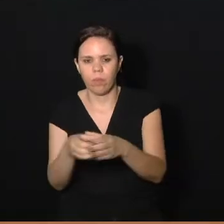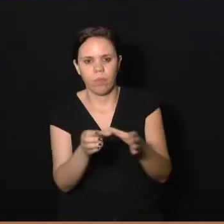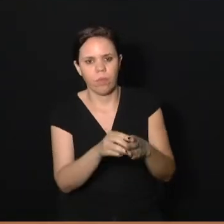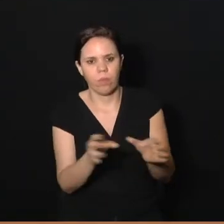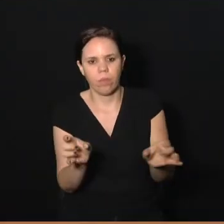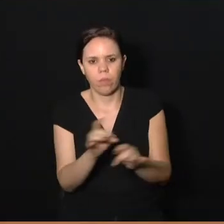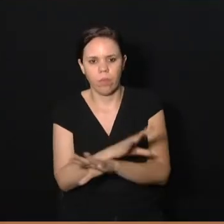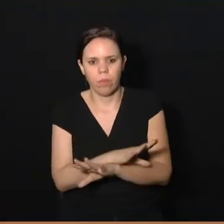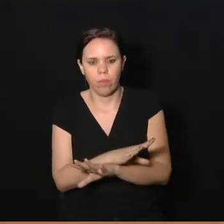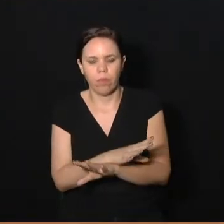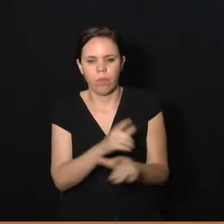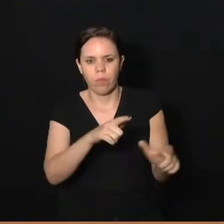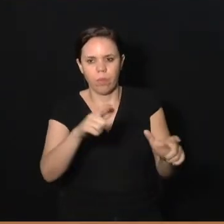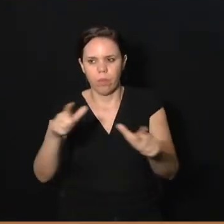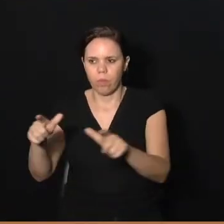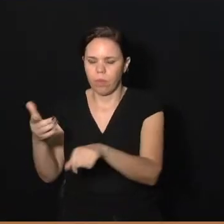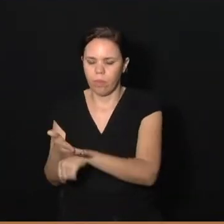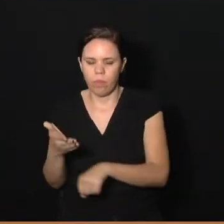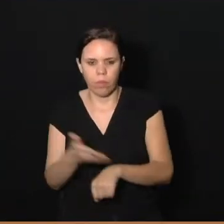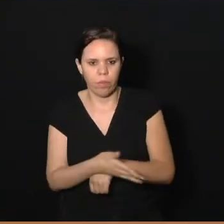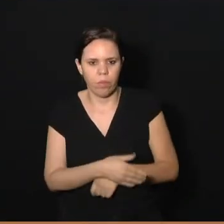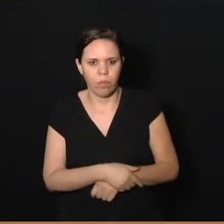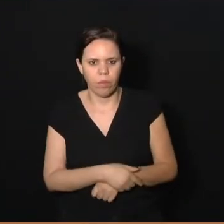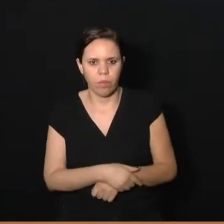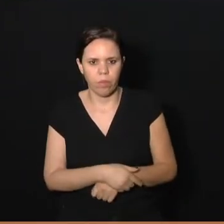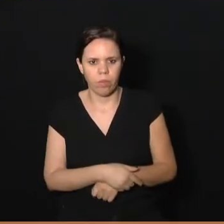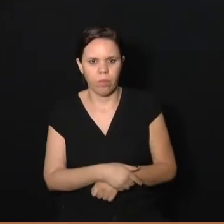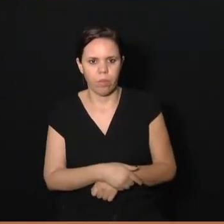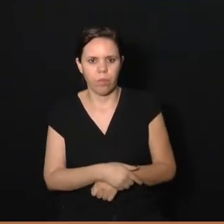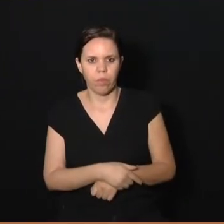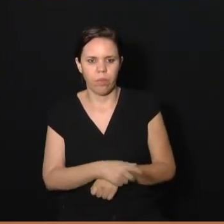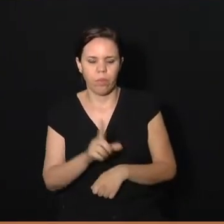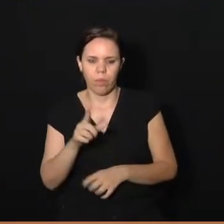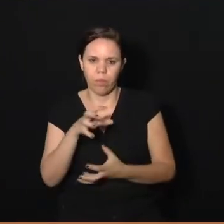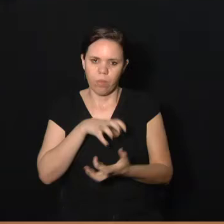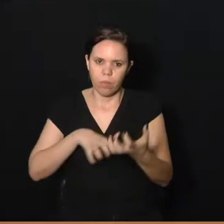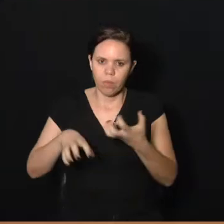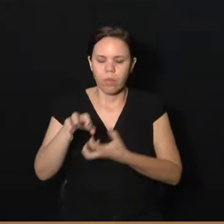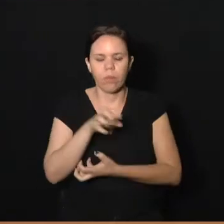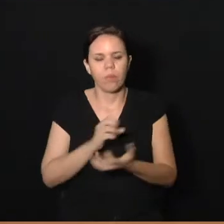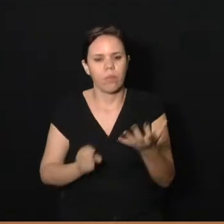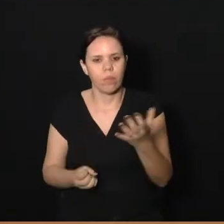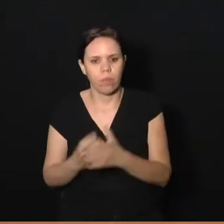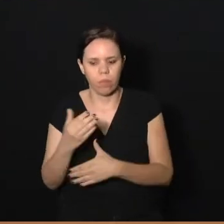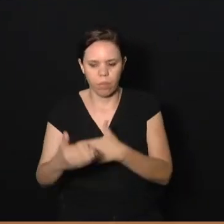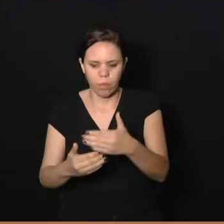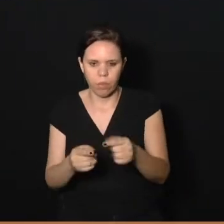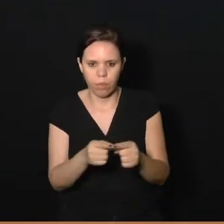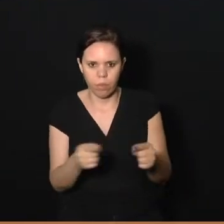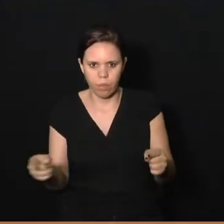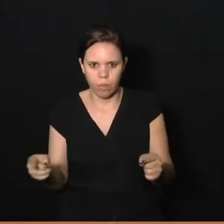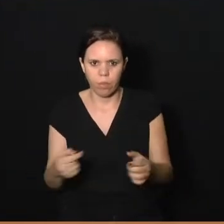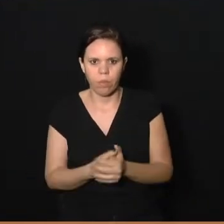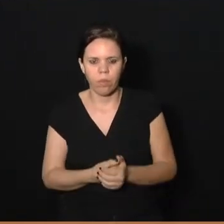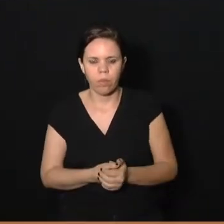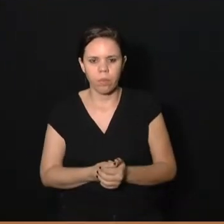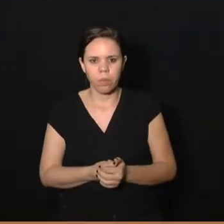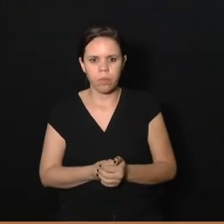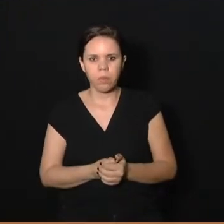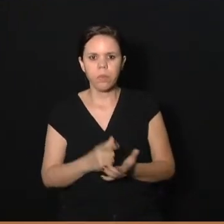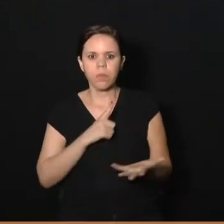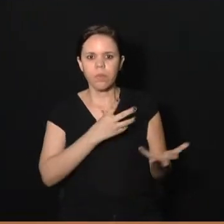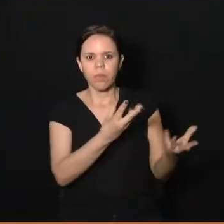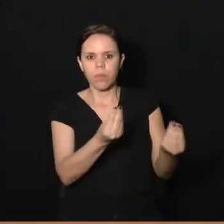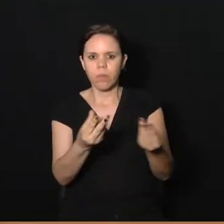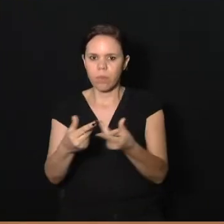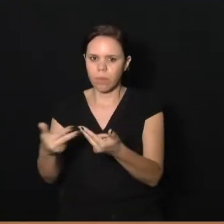de espaços de participação. Então, acho que esse conflito é um conflito que vai existir no próximo período, porque há